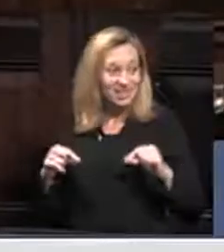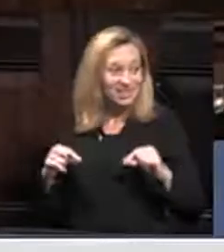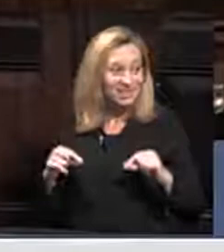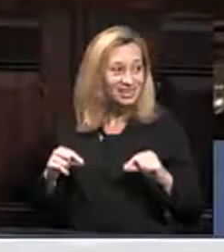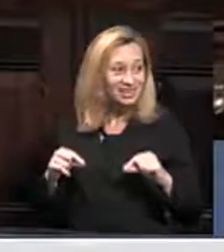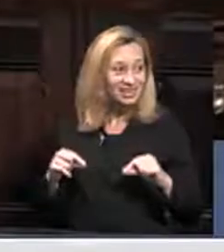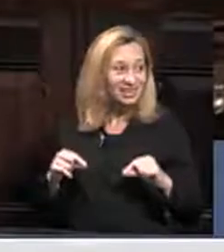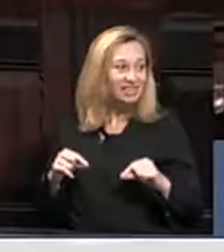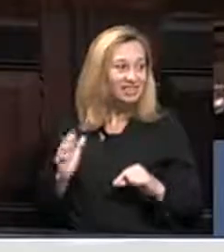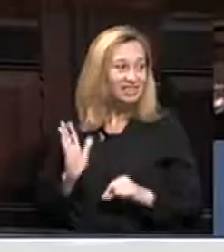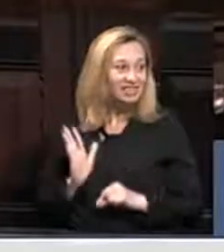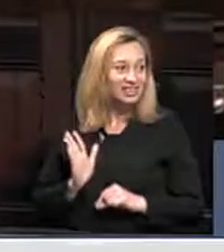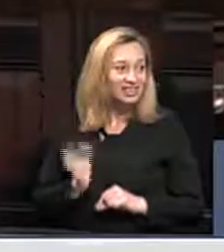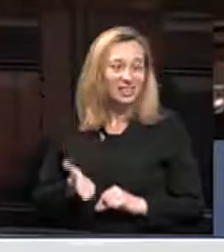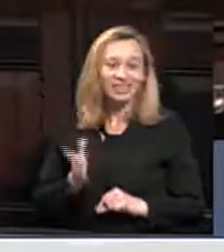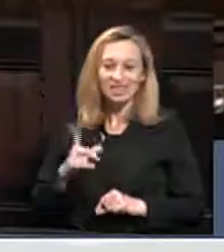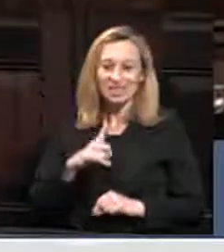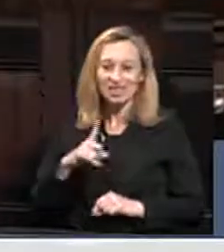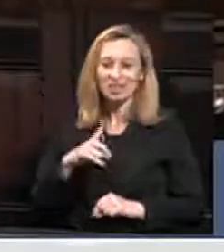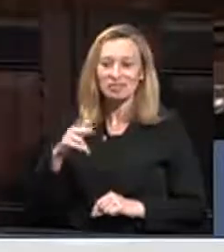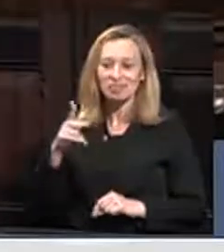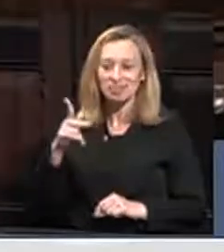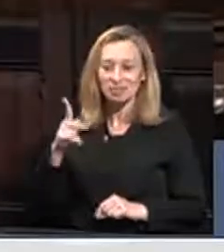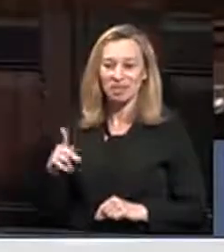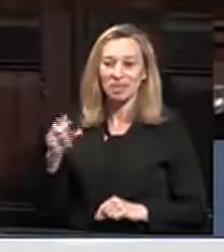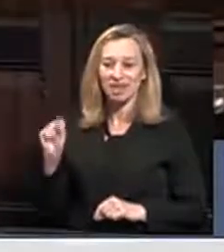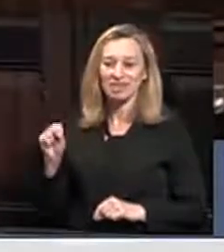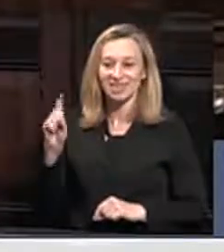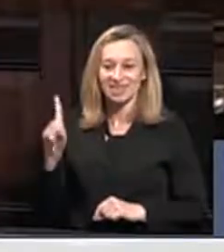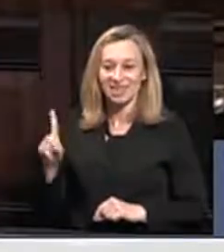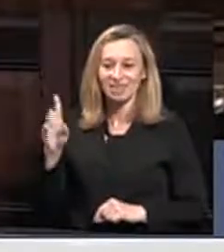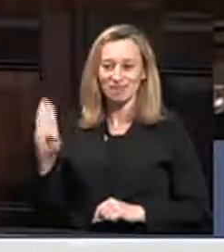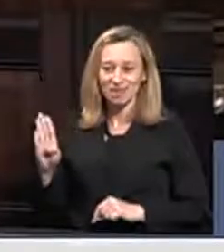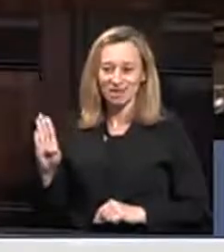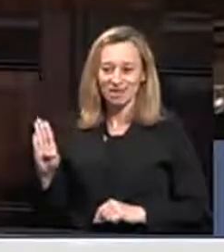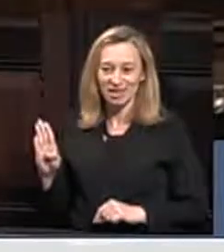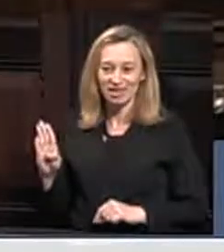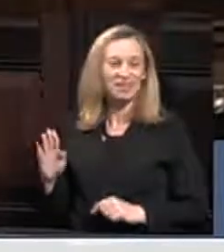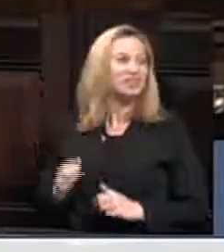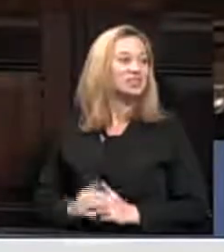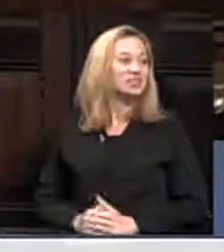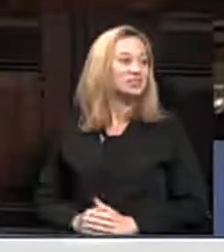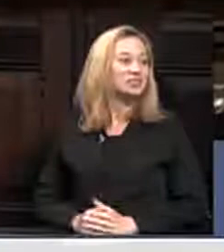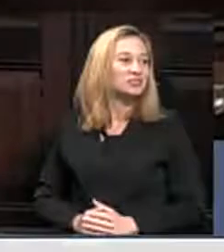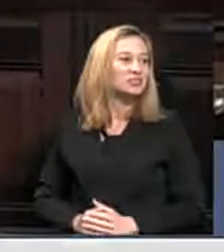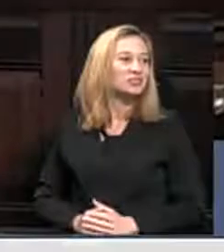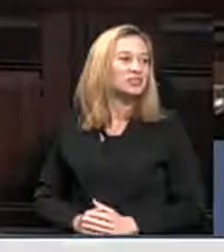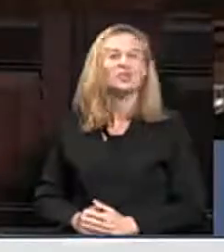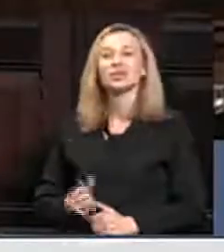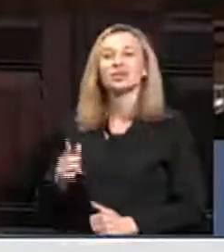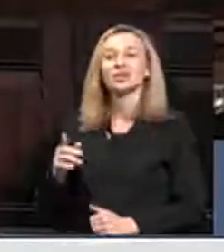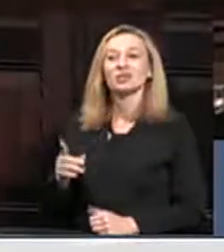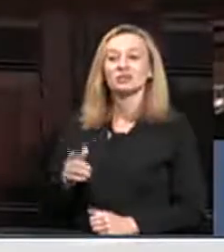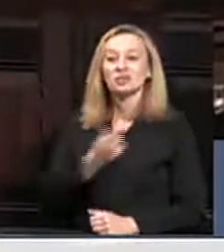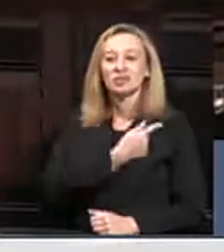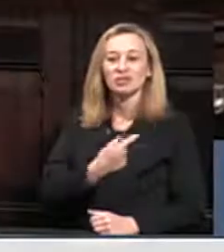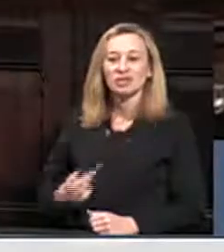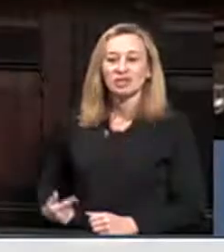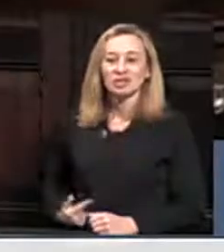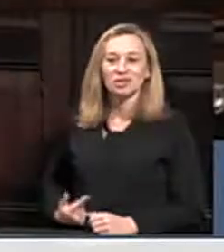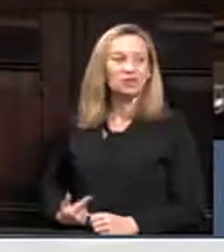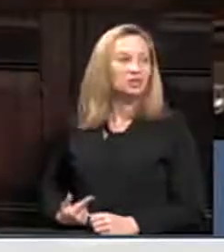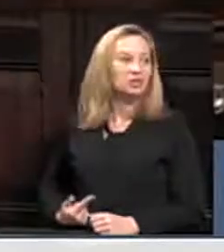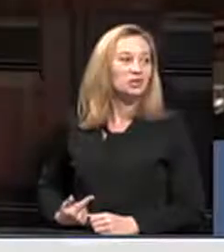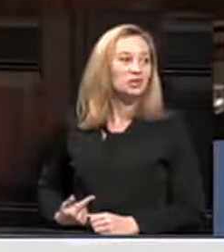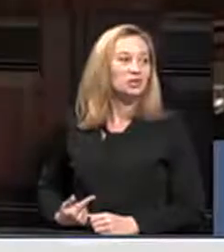tem divisão no PSDB. Uns querem até ser do governo. O governador recém-eleito de São Paulo,